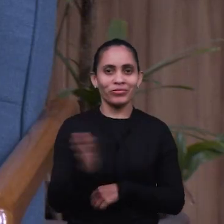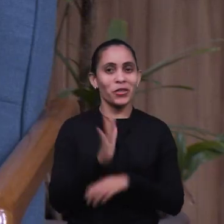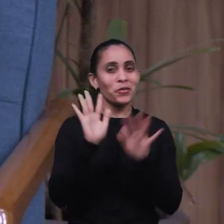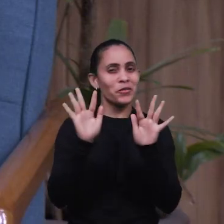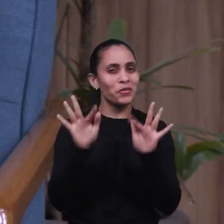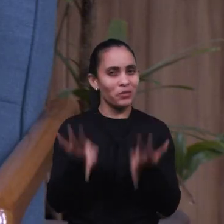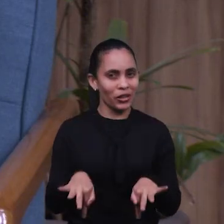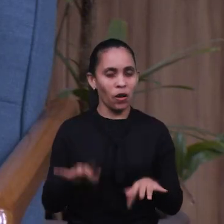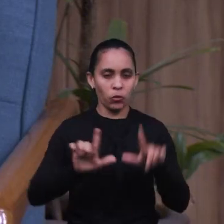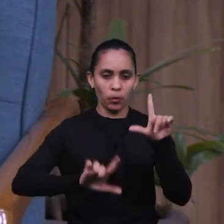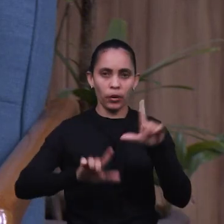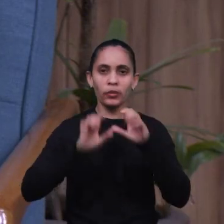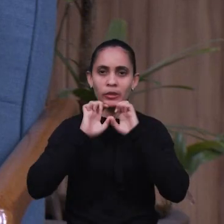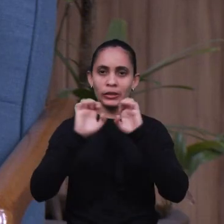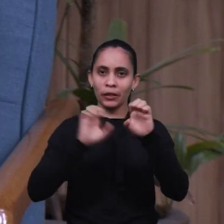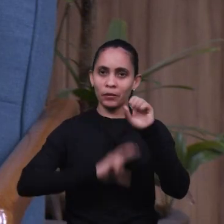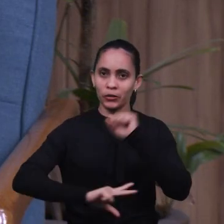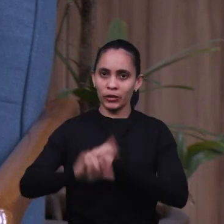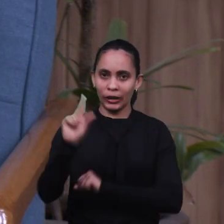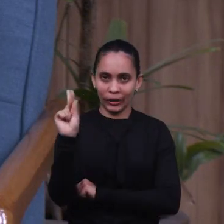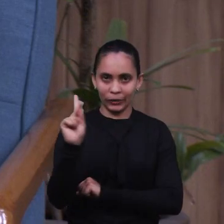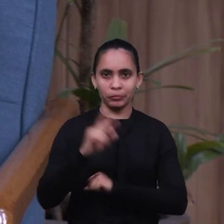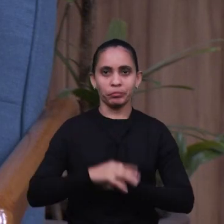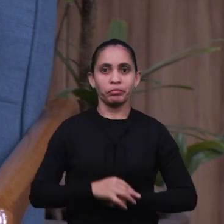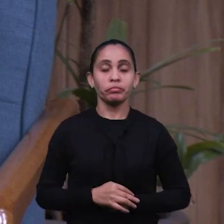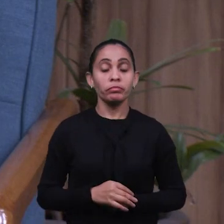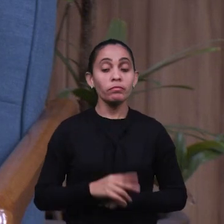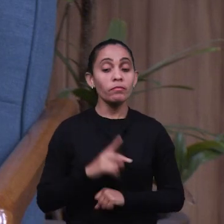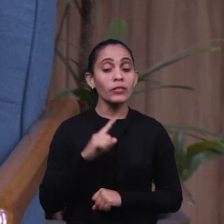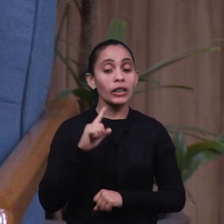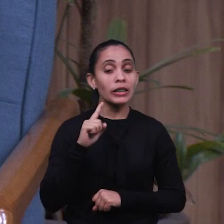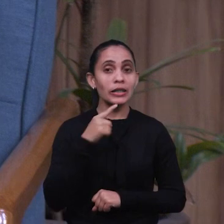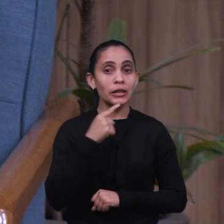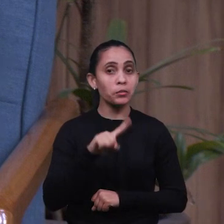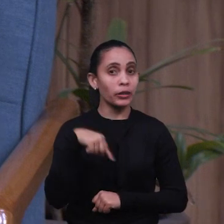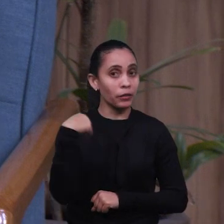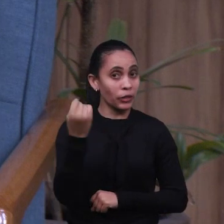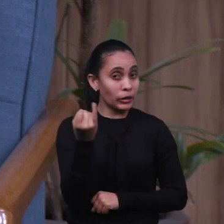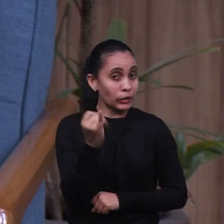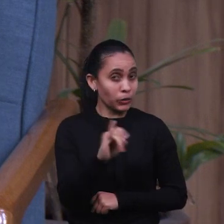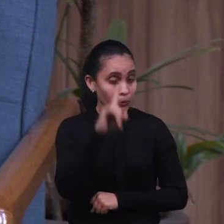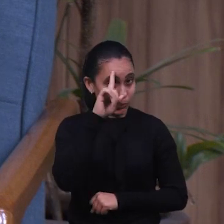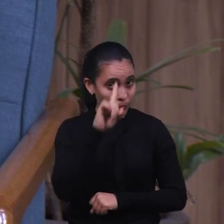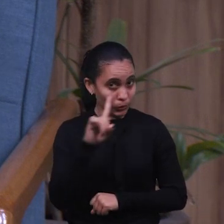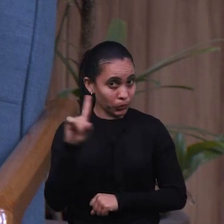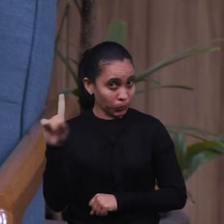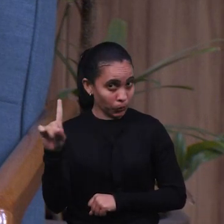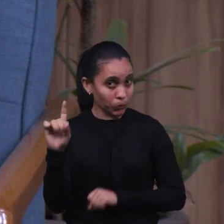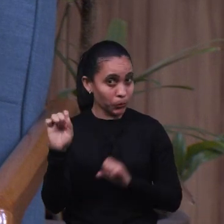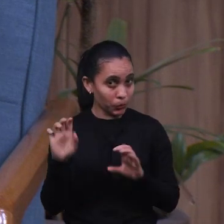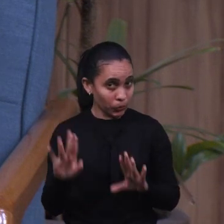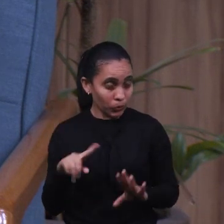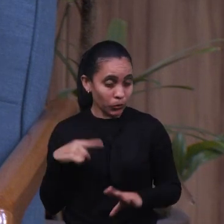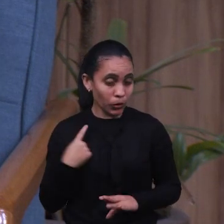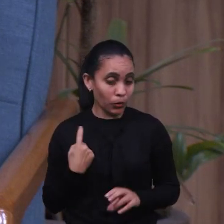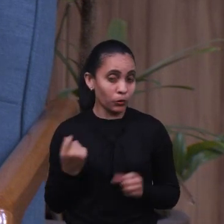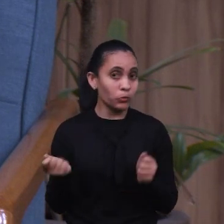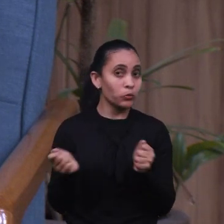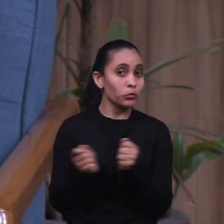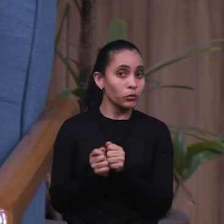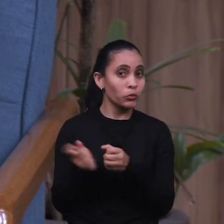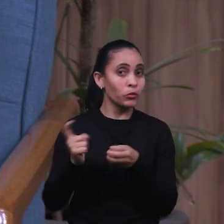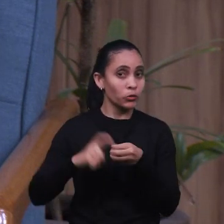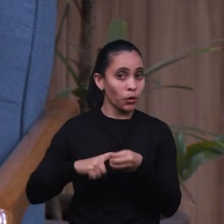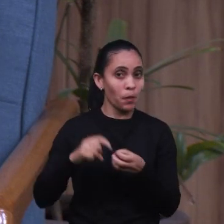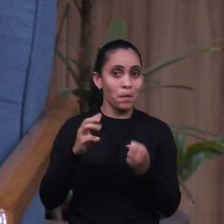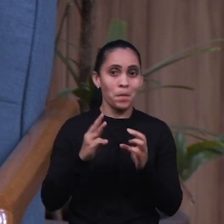E assim estamos chegando ao final desta edição do programa Anunciando o Evangelho Eterno. E na semana que vem, se o Senhor permitir, estaremos juntos mais